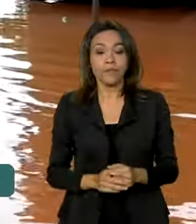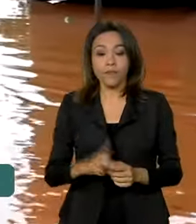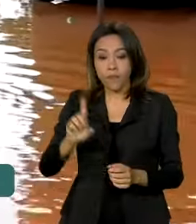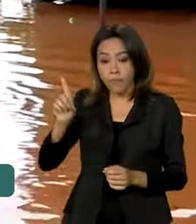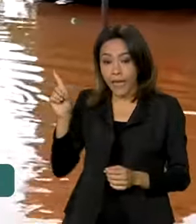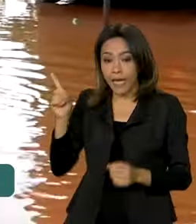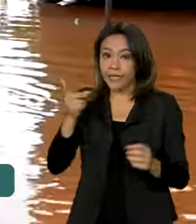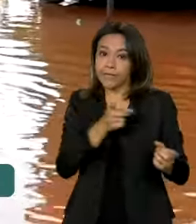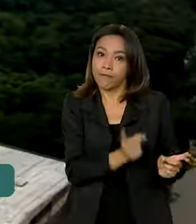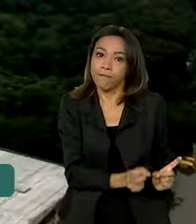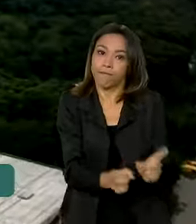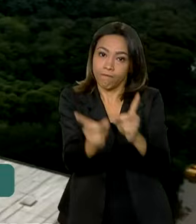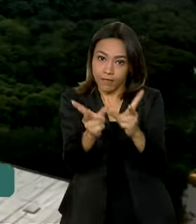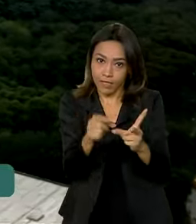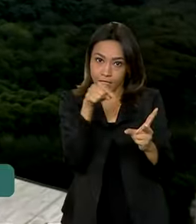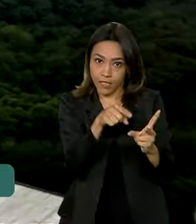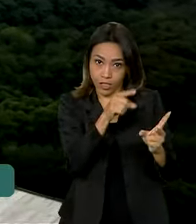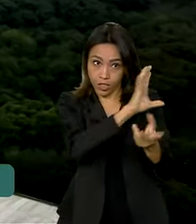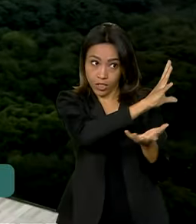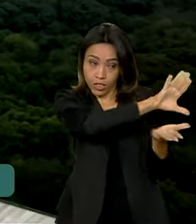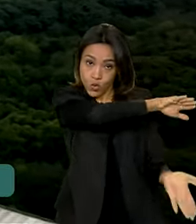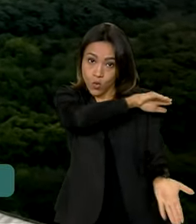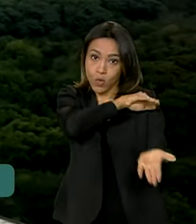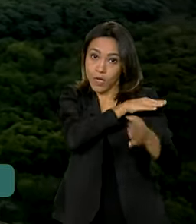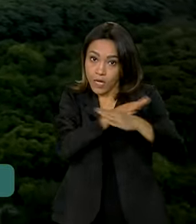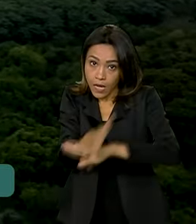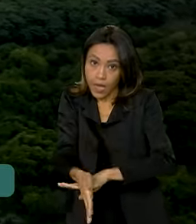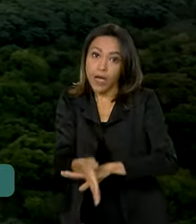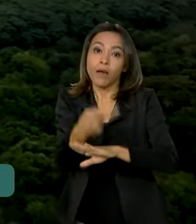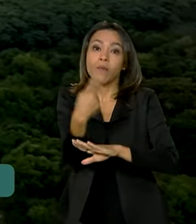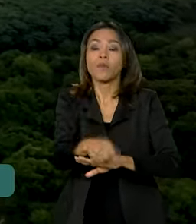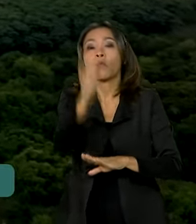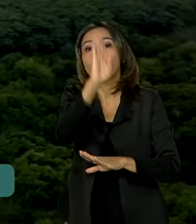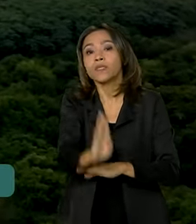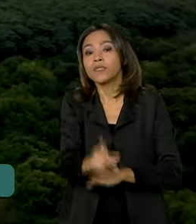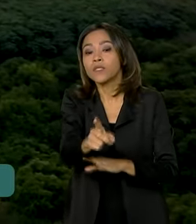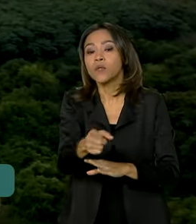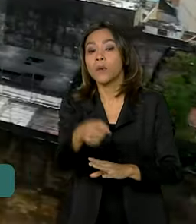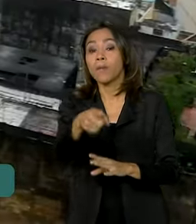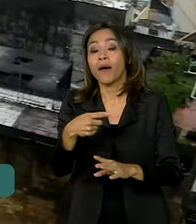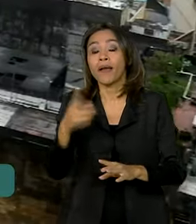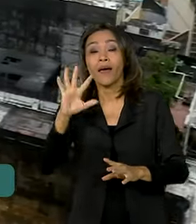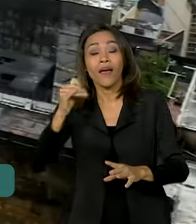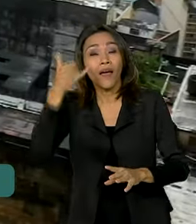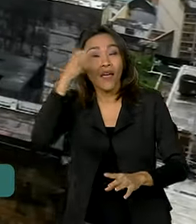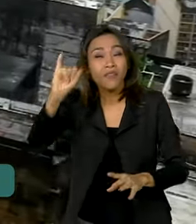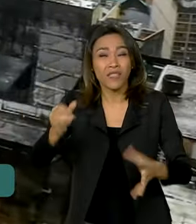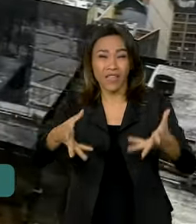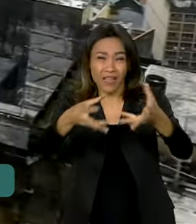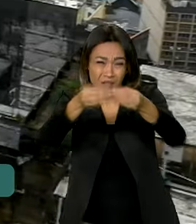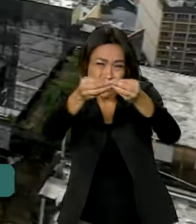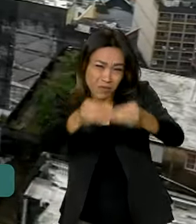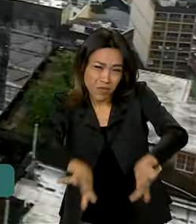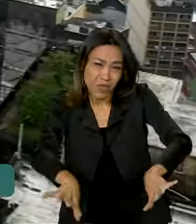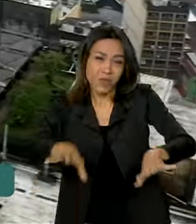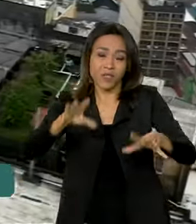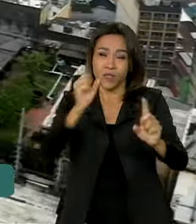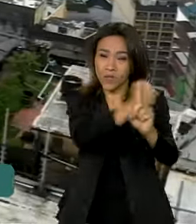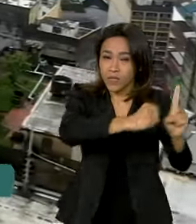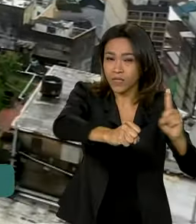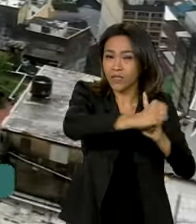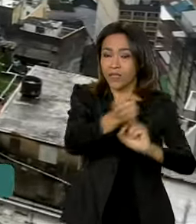importação de arroz tem o objetivo de enfrentar as consequências sociais e econômicas